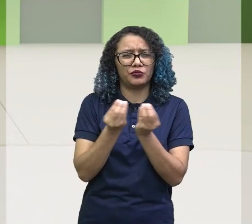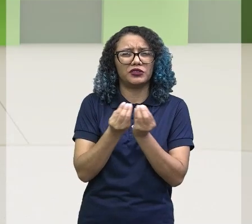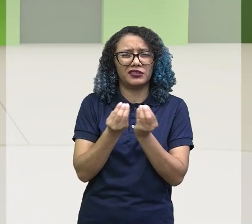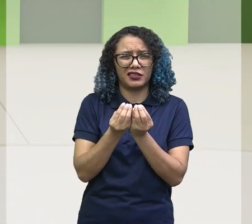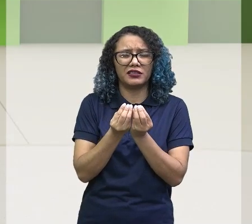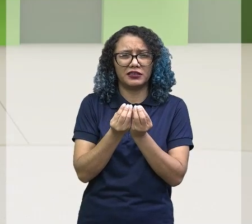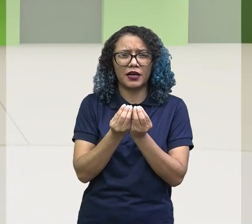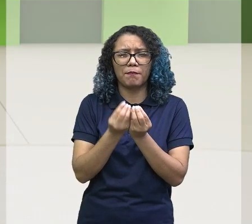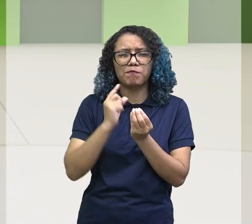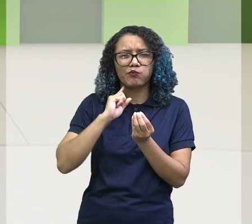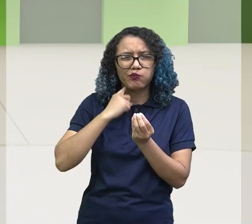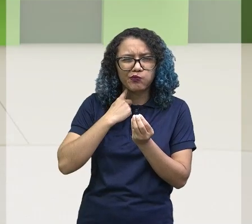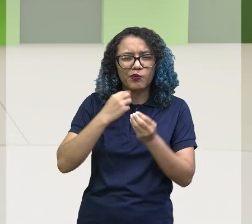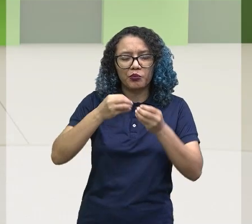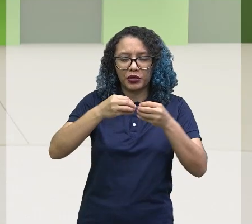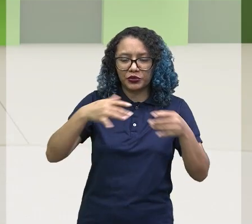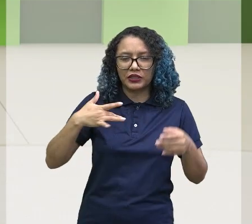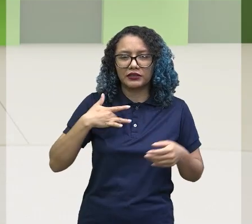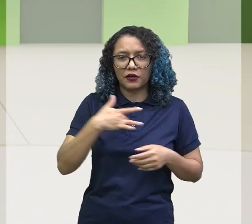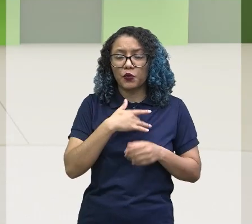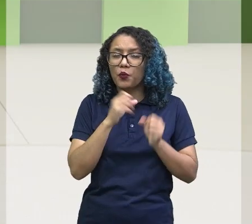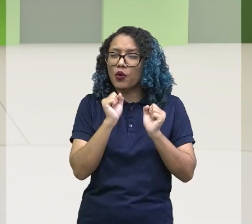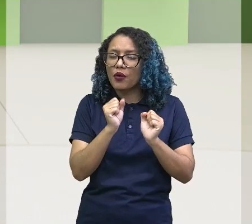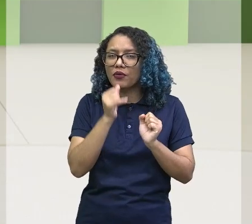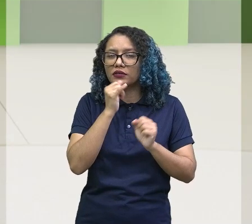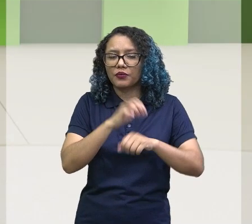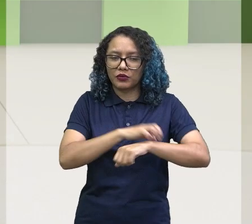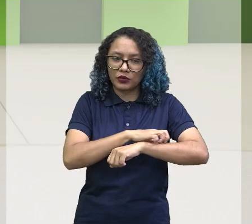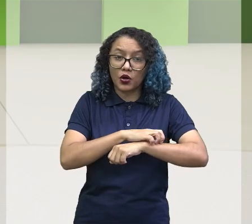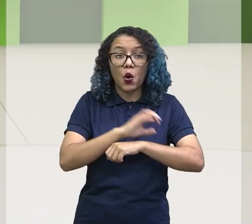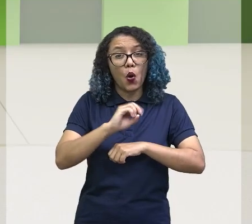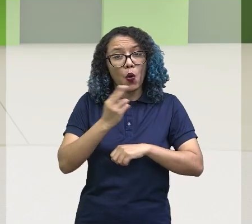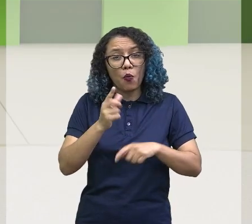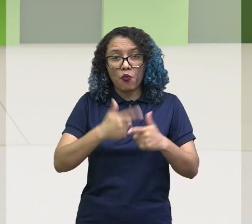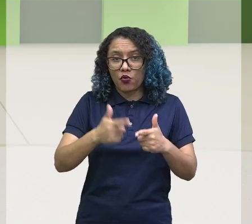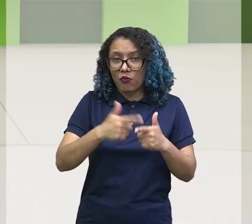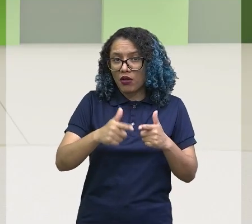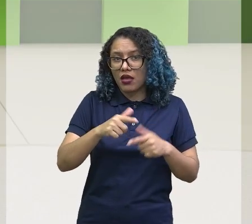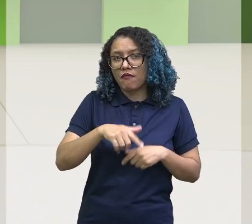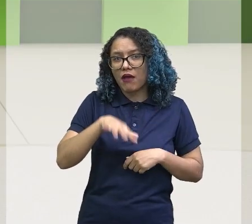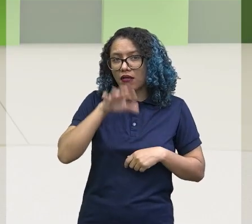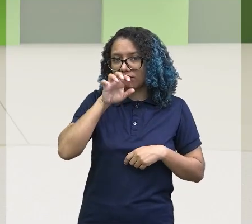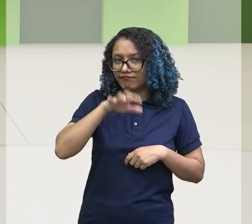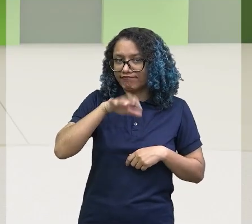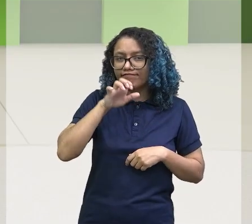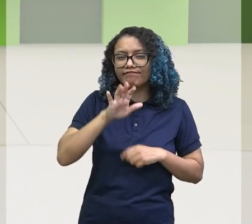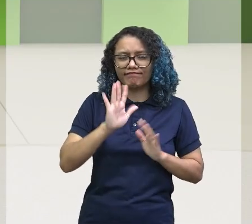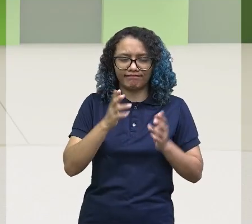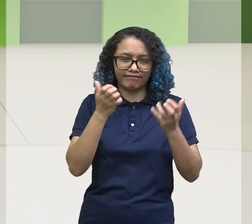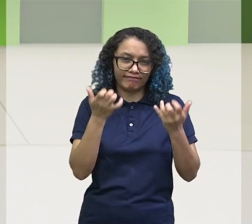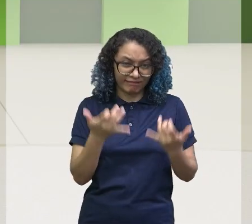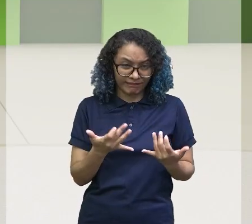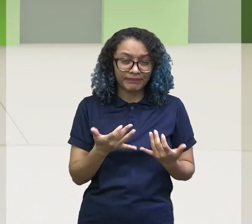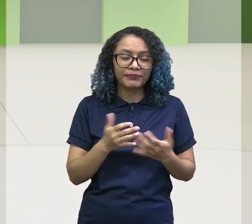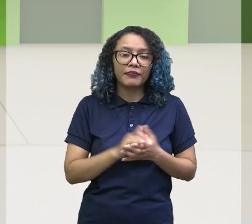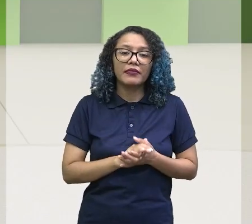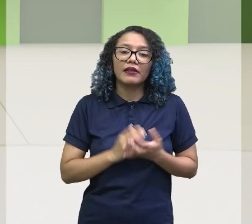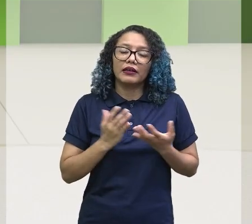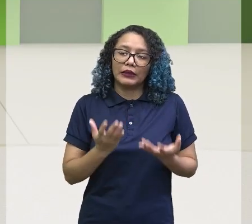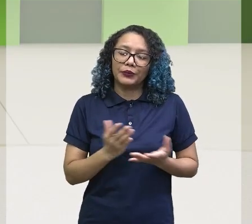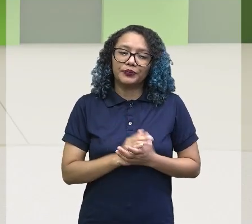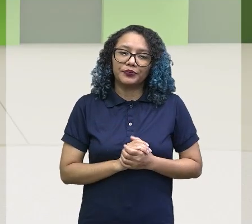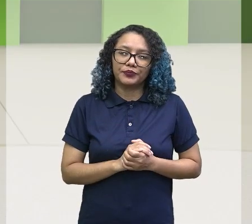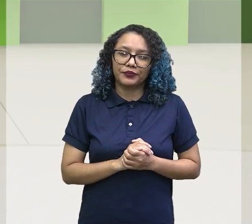trazer prejuízos, seja uma alergia ou alguma síndrome respiratória, como nós já comentamos, tá bom? E aí a gente está observando